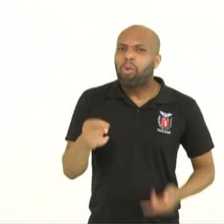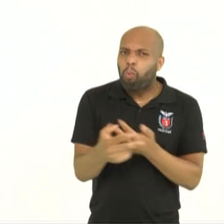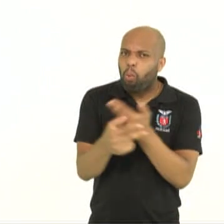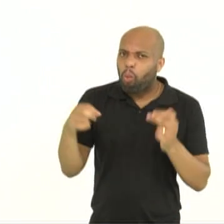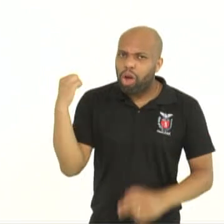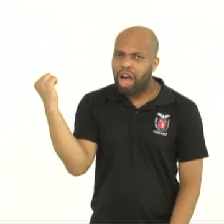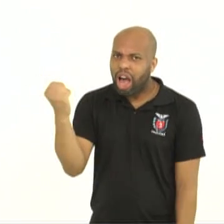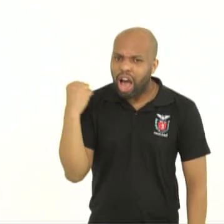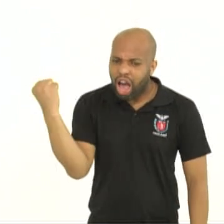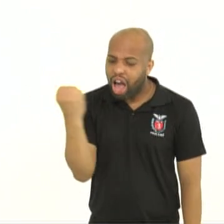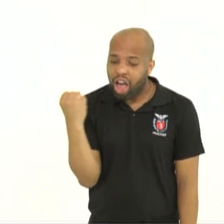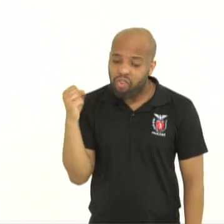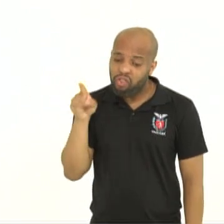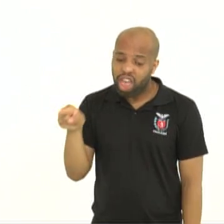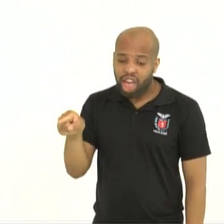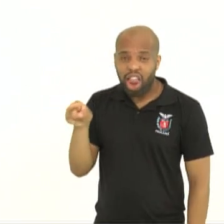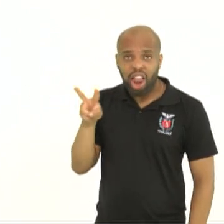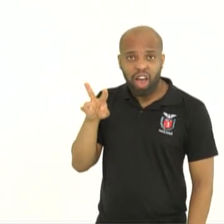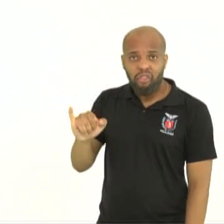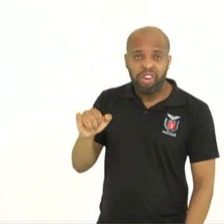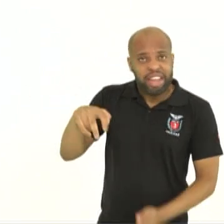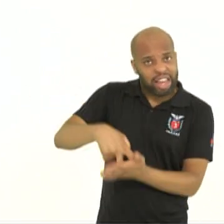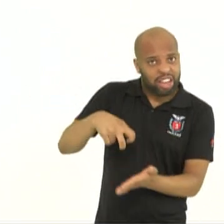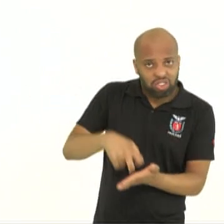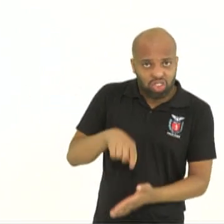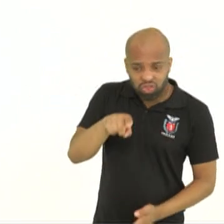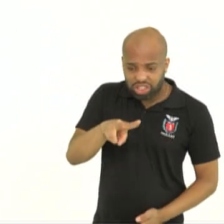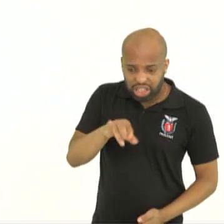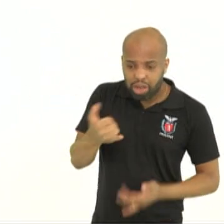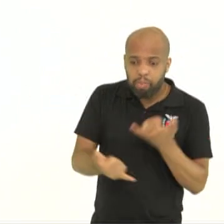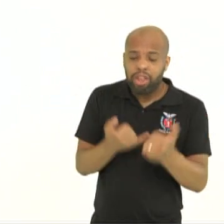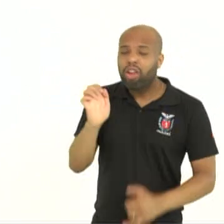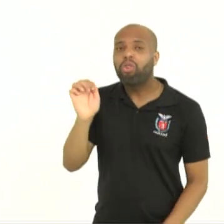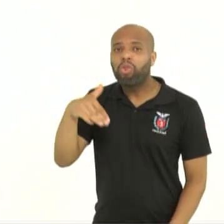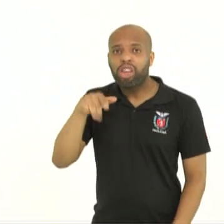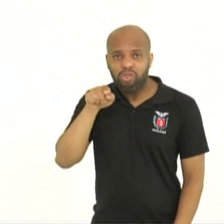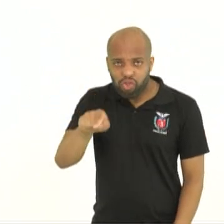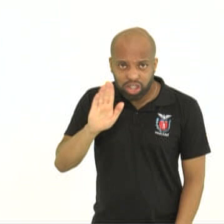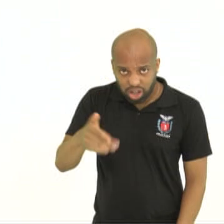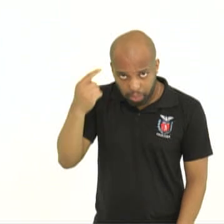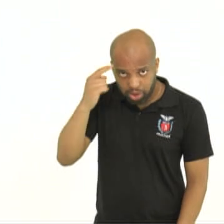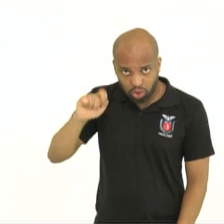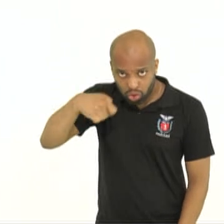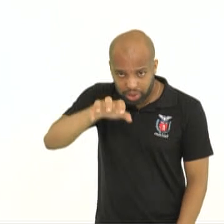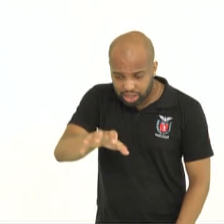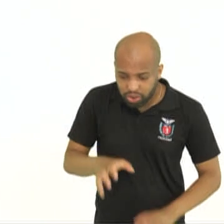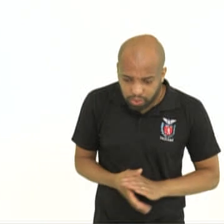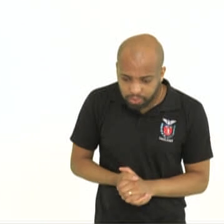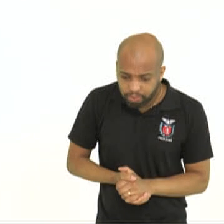ela ficará de castigo e você não terá com quem brincar. Você já pensou nisso?